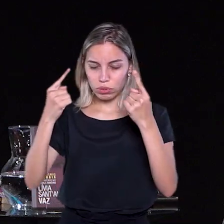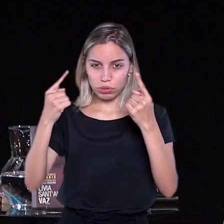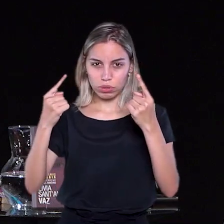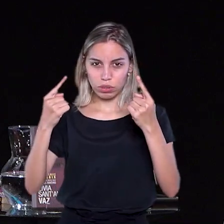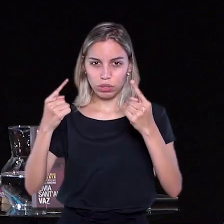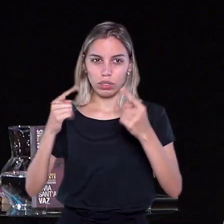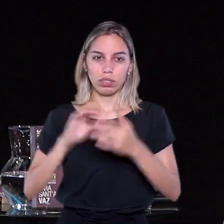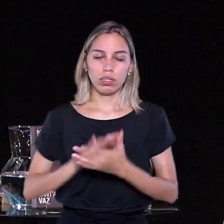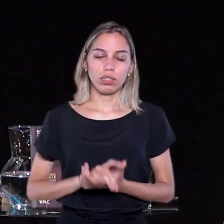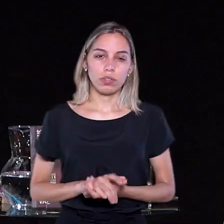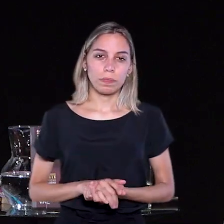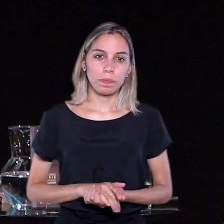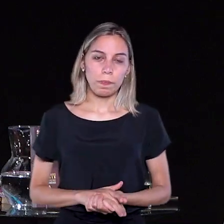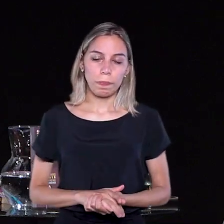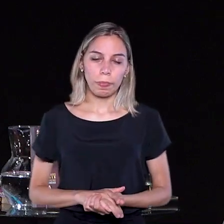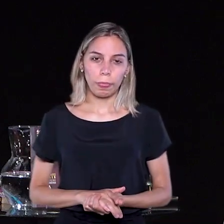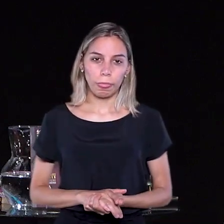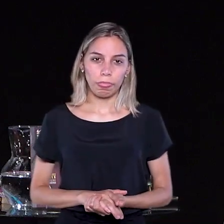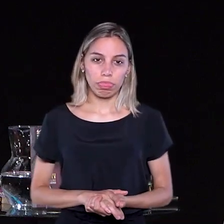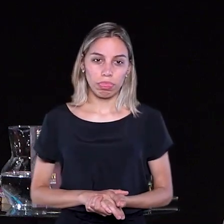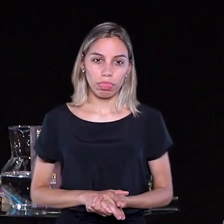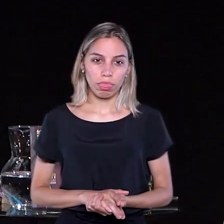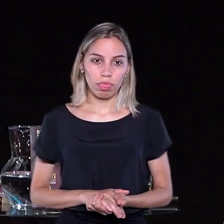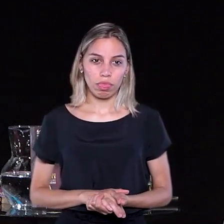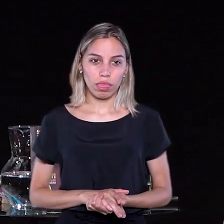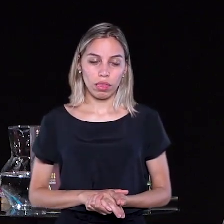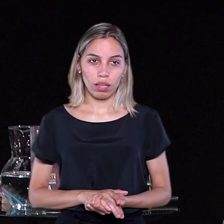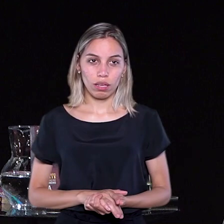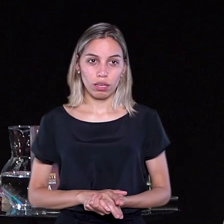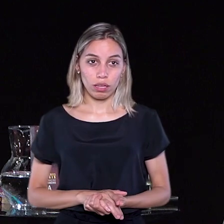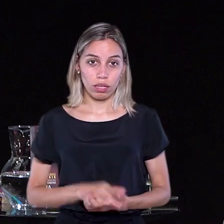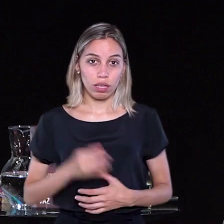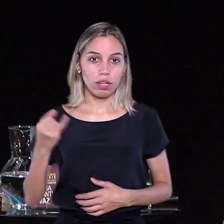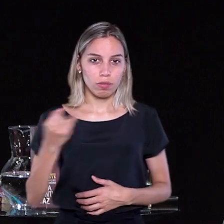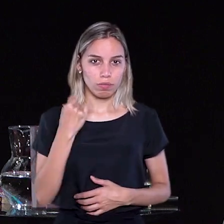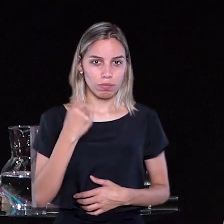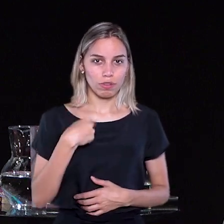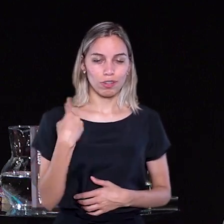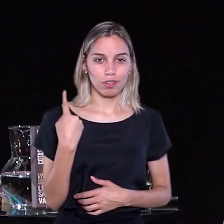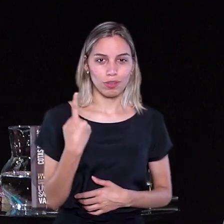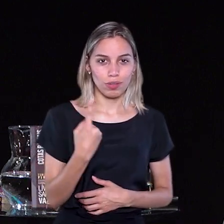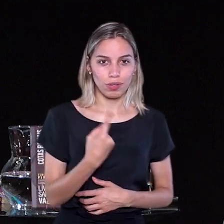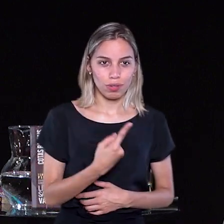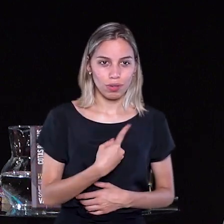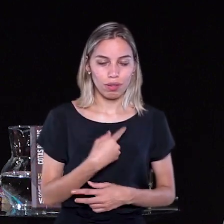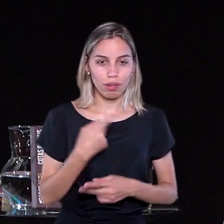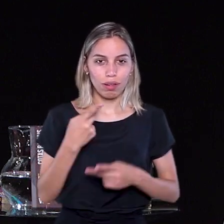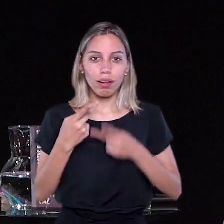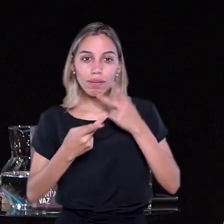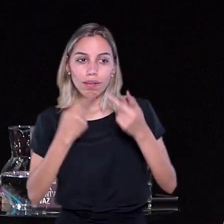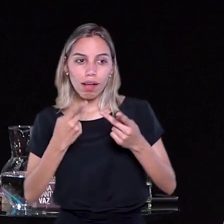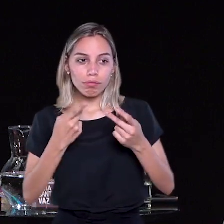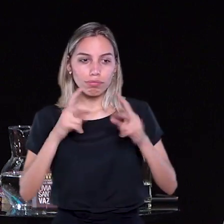interseccional. Tá? Então, é muito importante que a gente amplie essa discussão para falar, de fato,